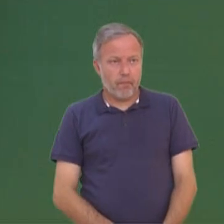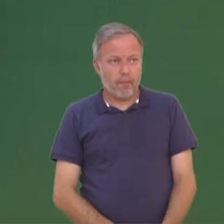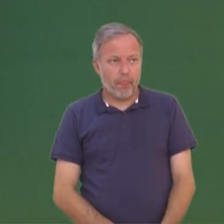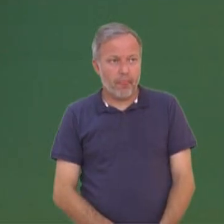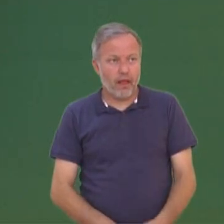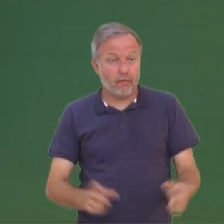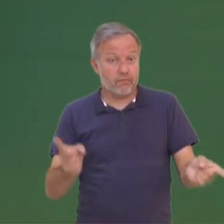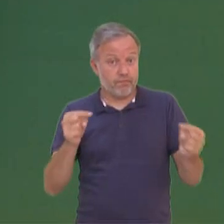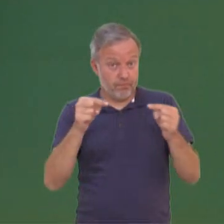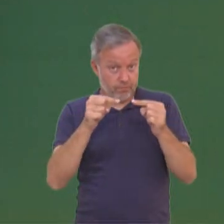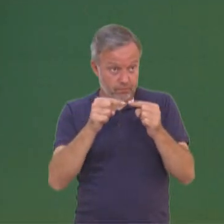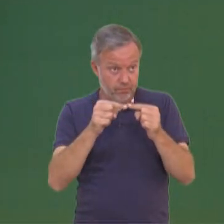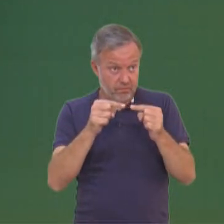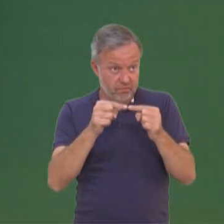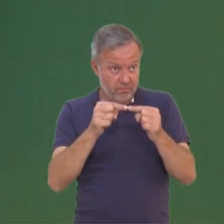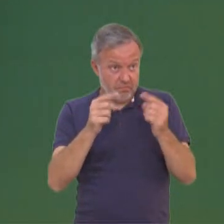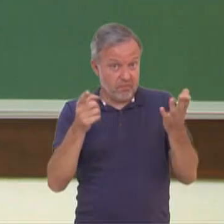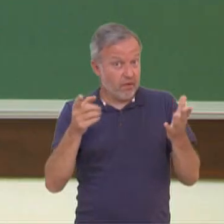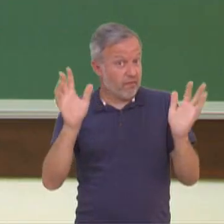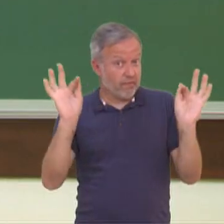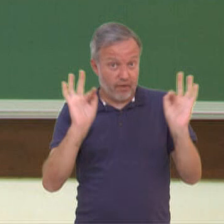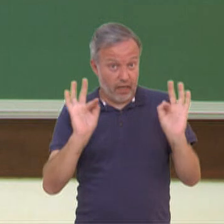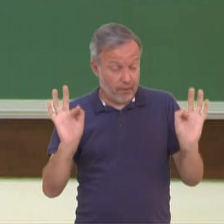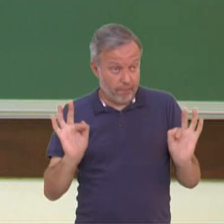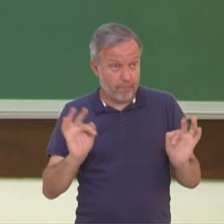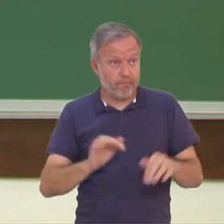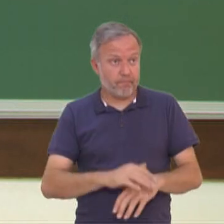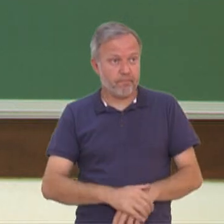objetivos? Ser feliz. Esse é muito bom.